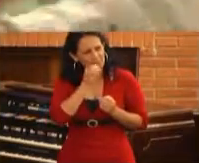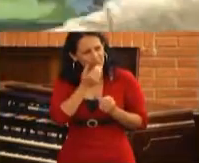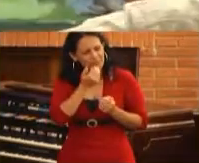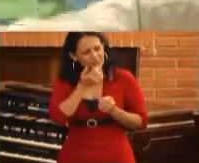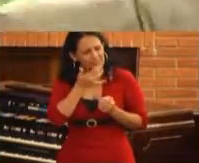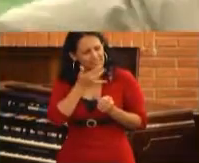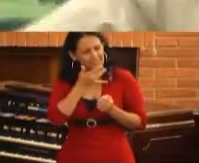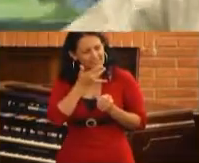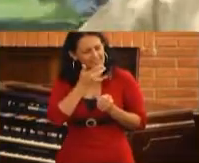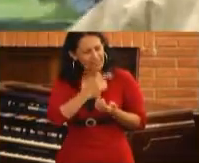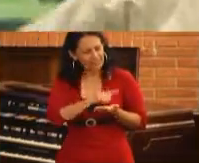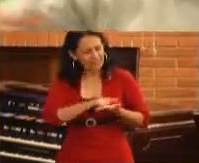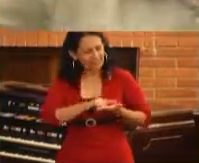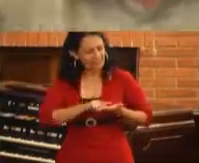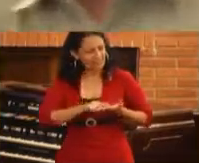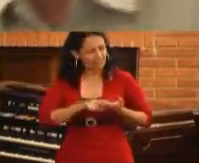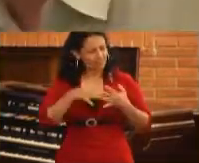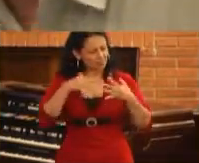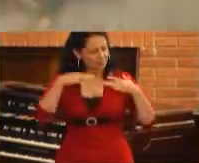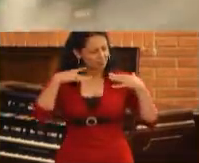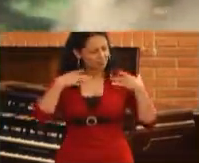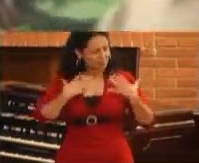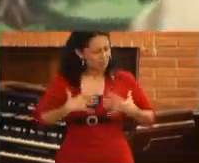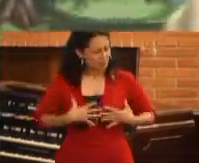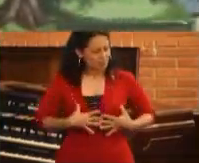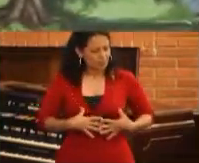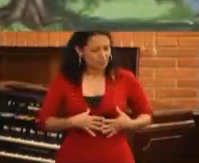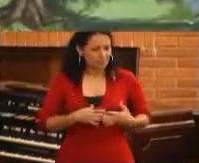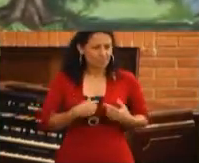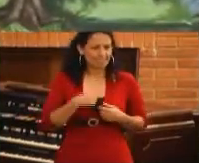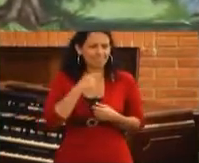que seja, como boia fria.